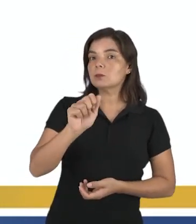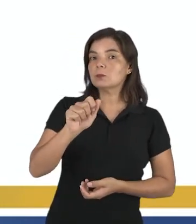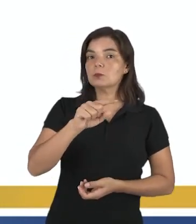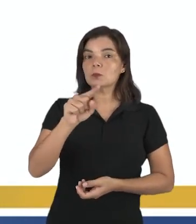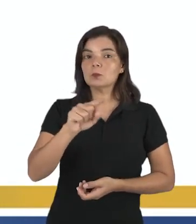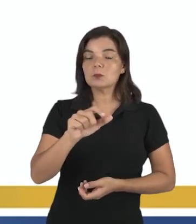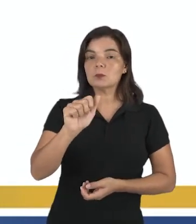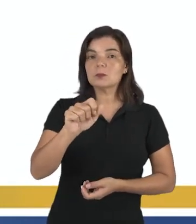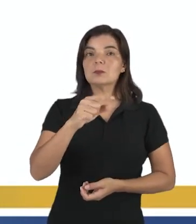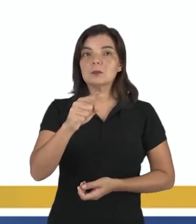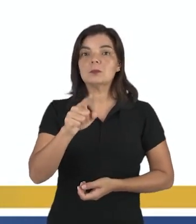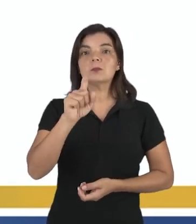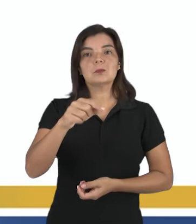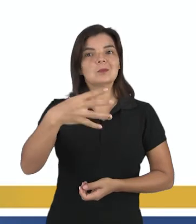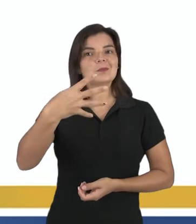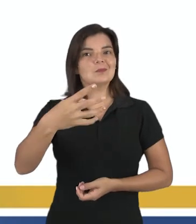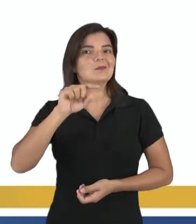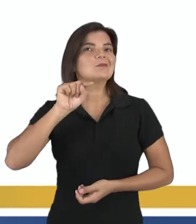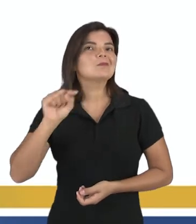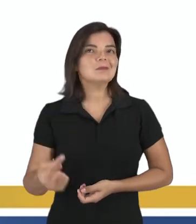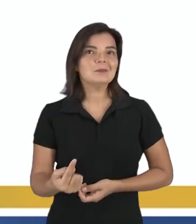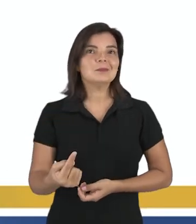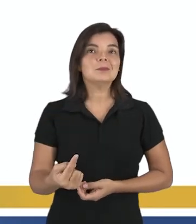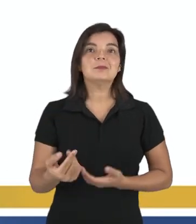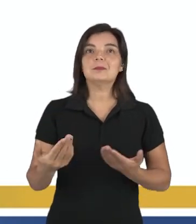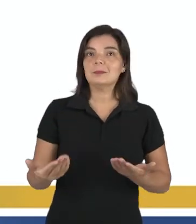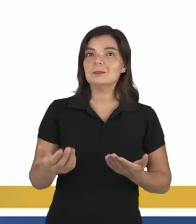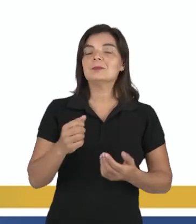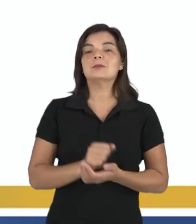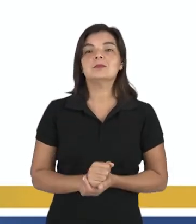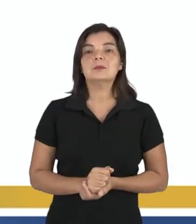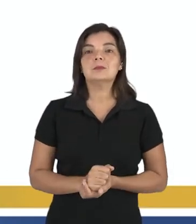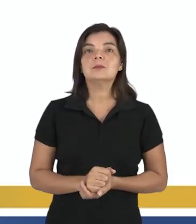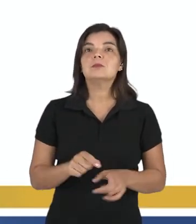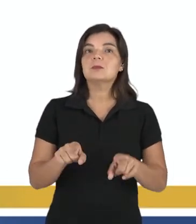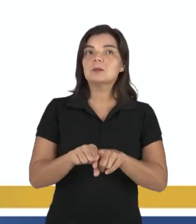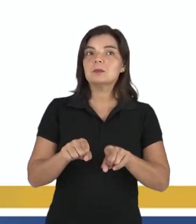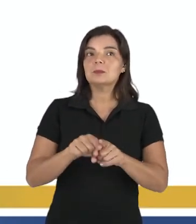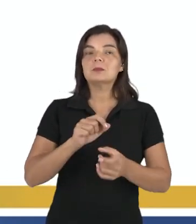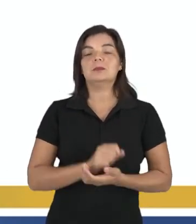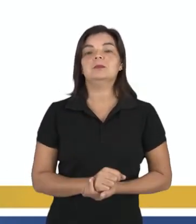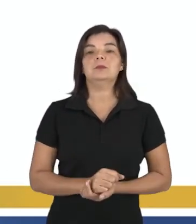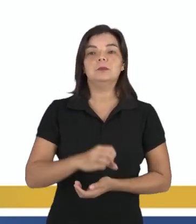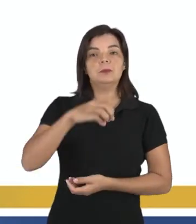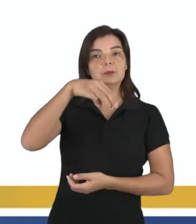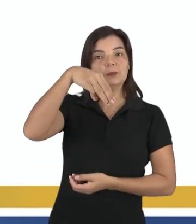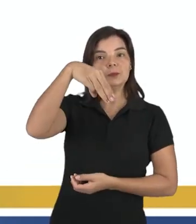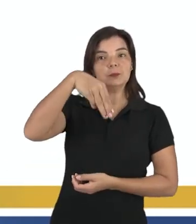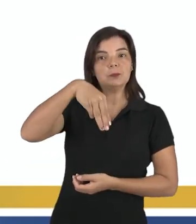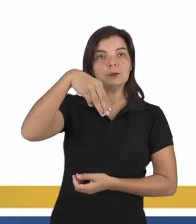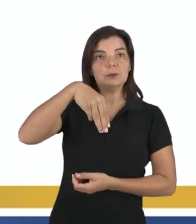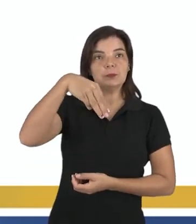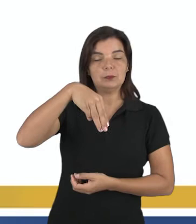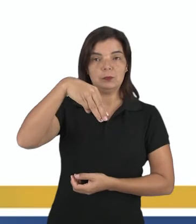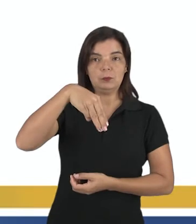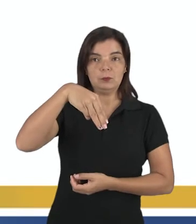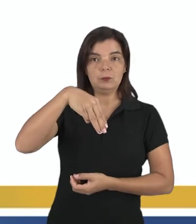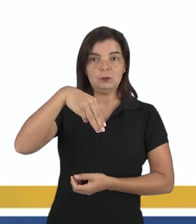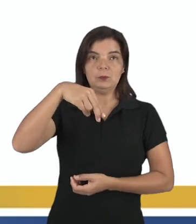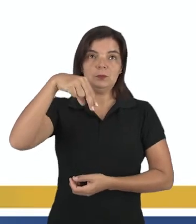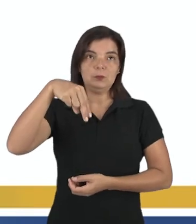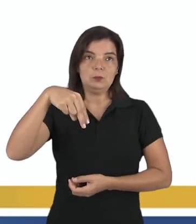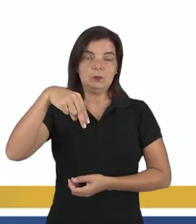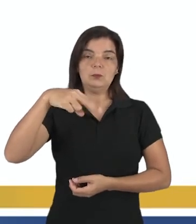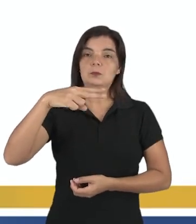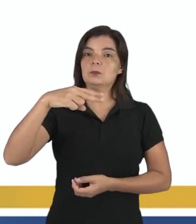vamos identificar que a razão é 4.000, e aí cujo termo geral ela é dada da seguinte maneira, que o montante